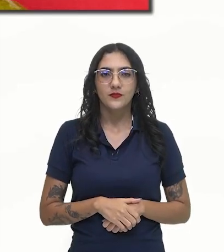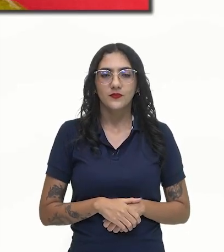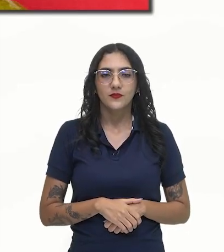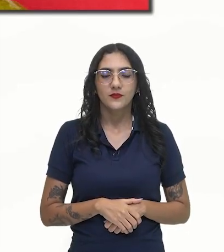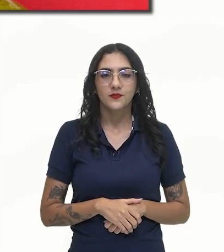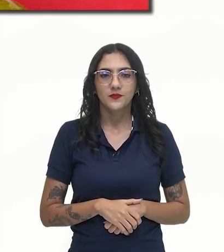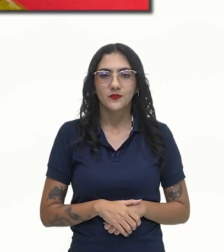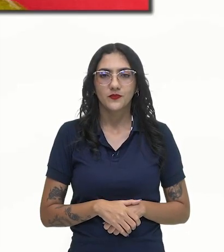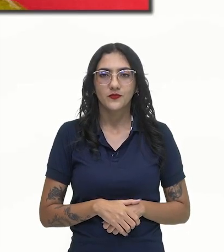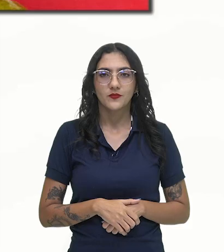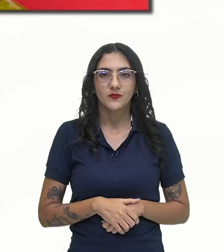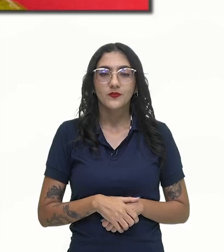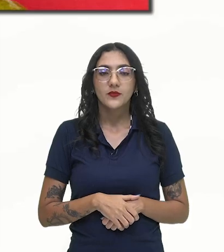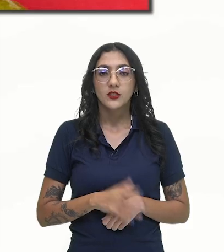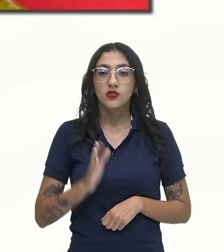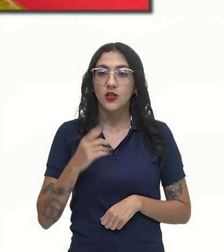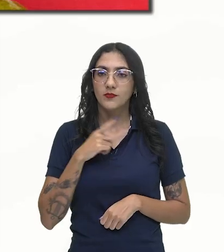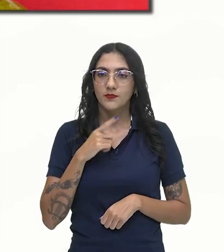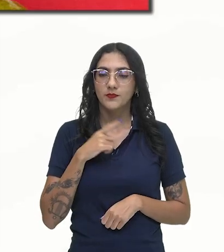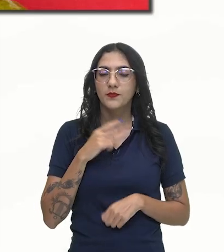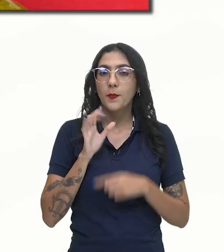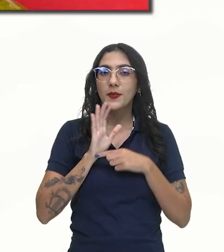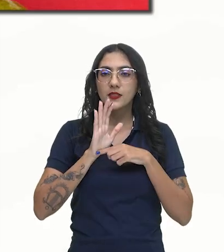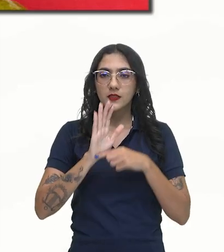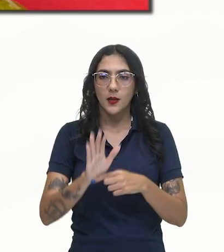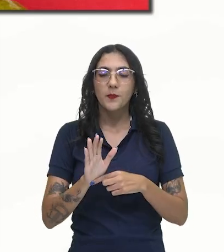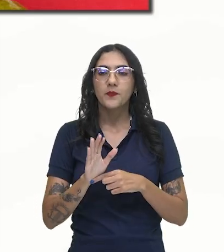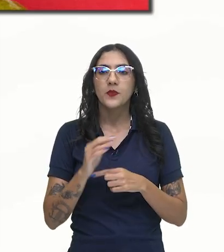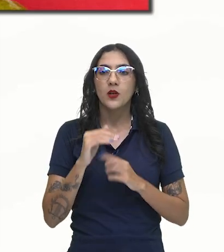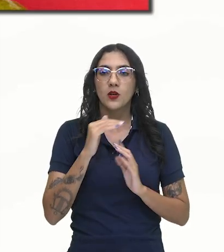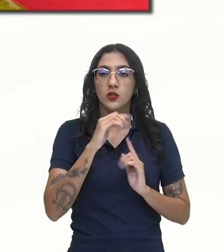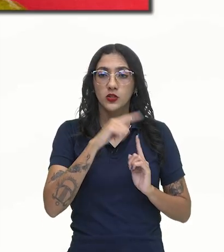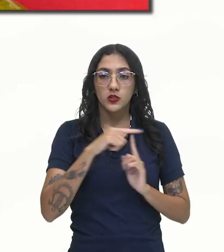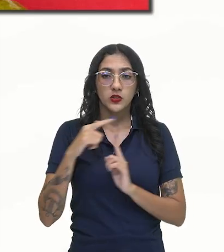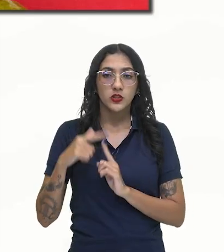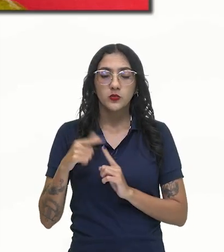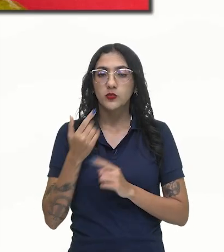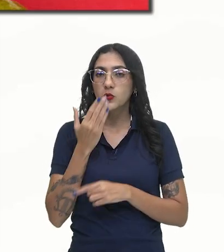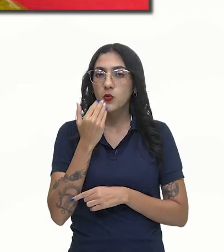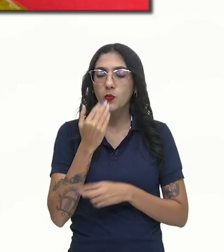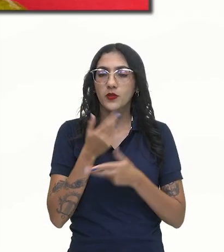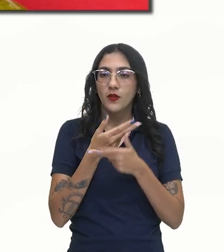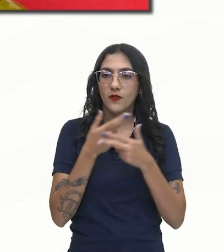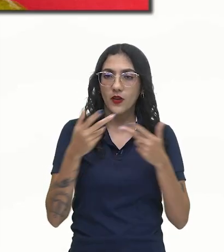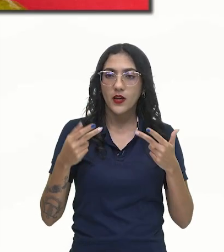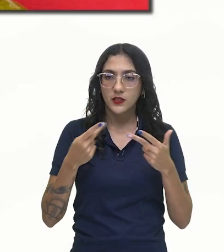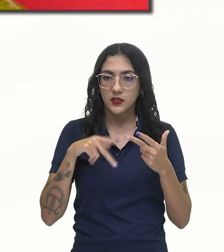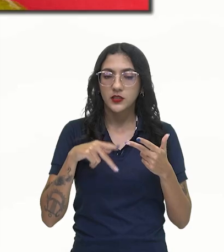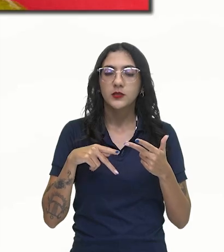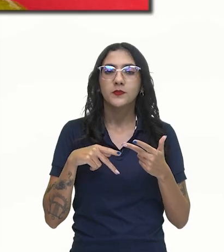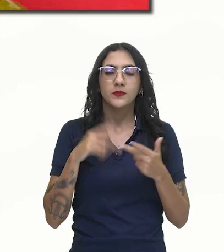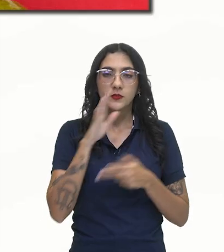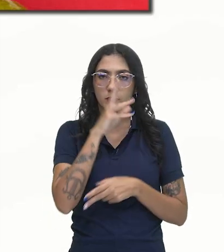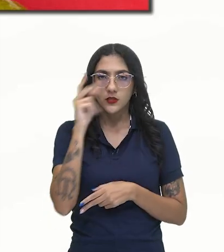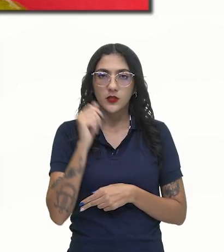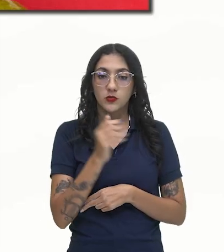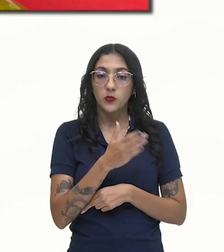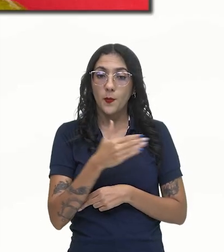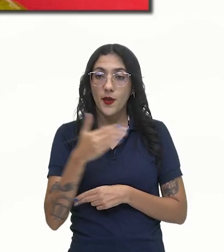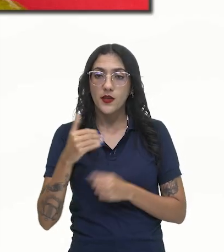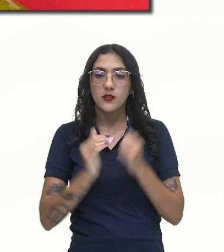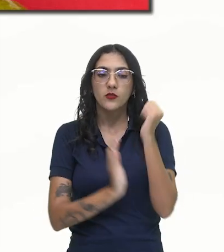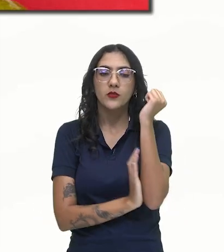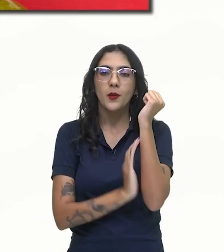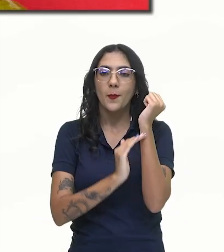sobre a culinária amazonense, né? O tambaqui, das duas formas, tanto